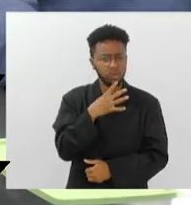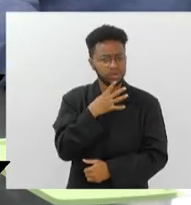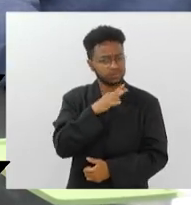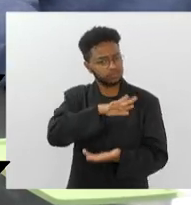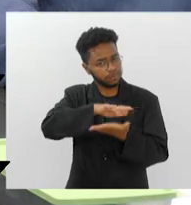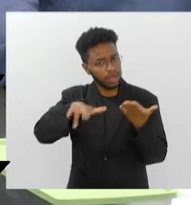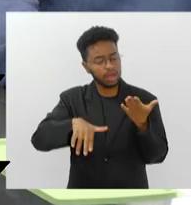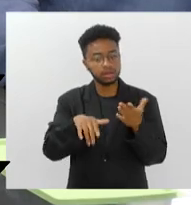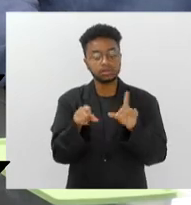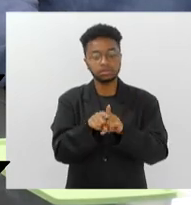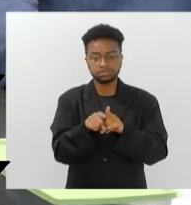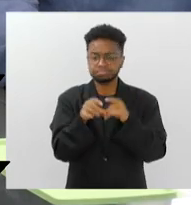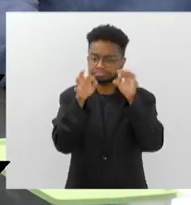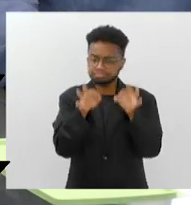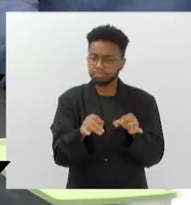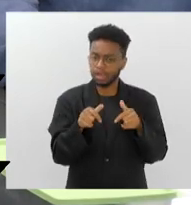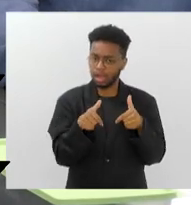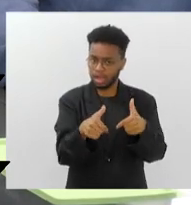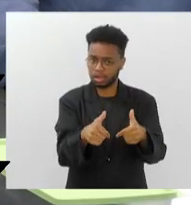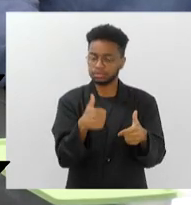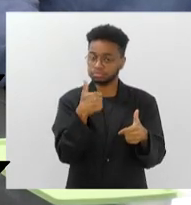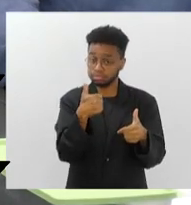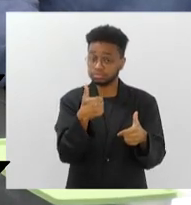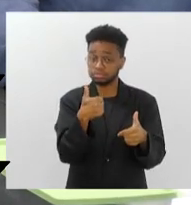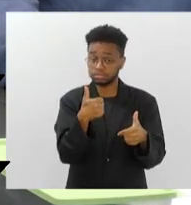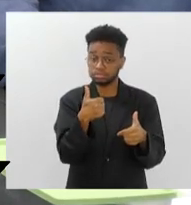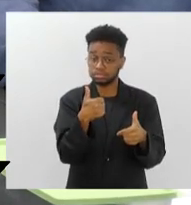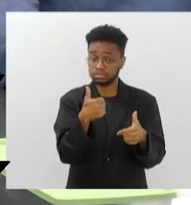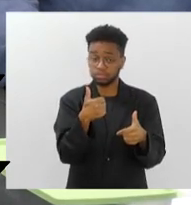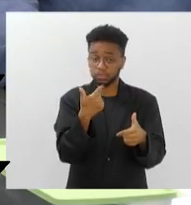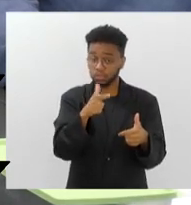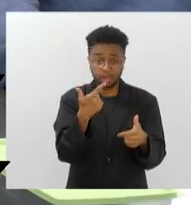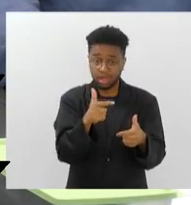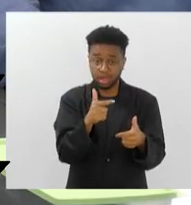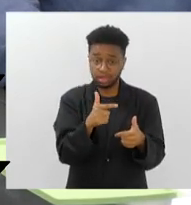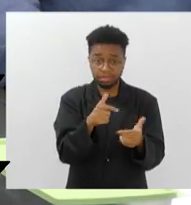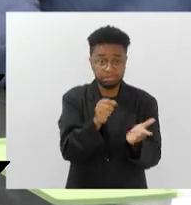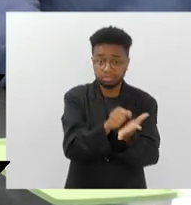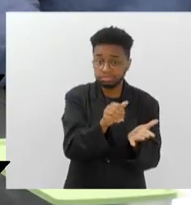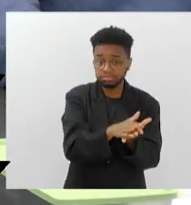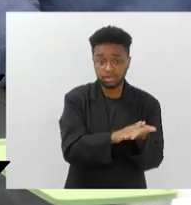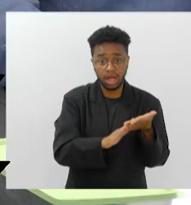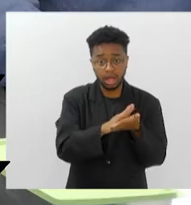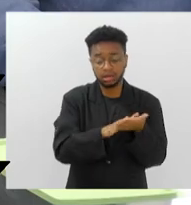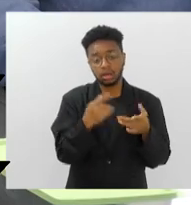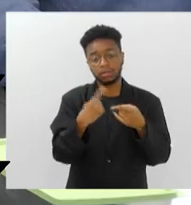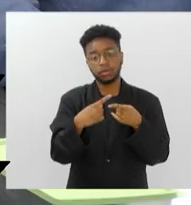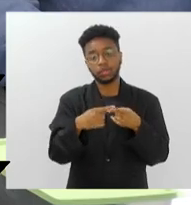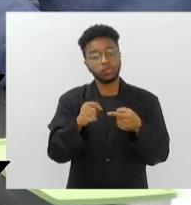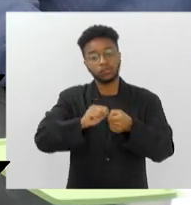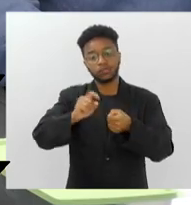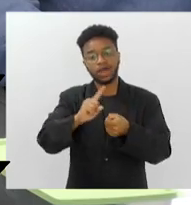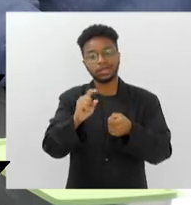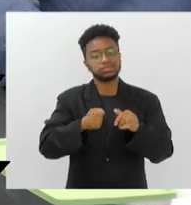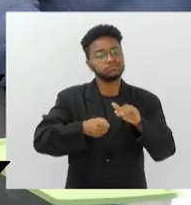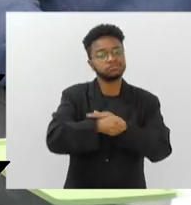que essas são corretíssima elas não vão ser punidas por isso porque não fazem internações